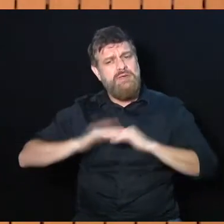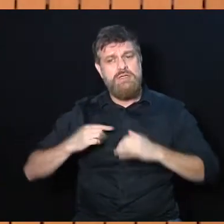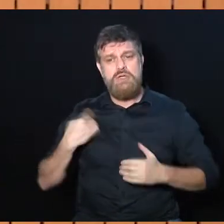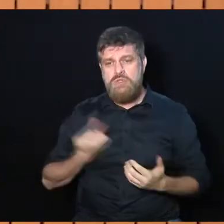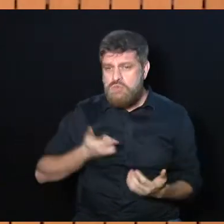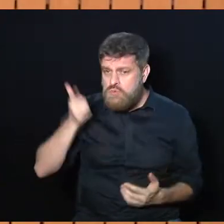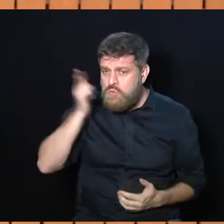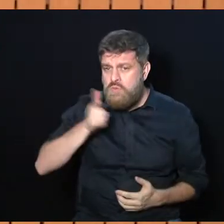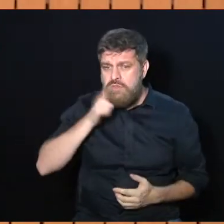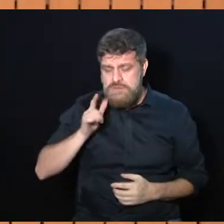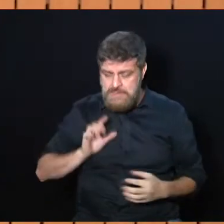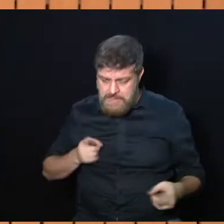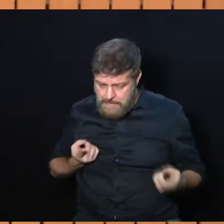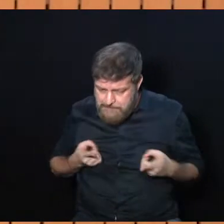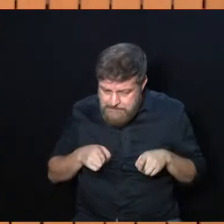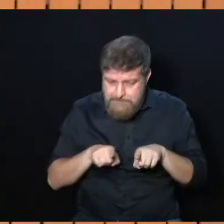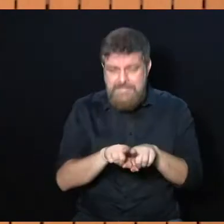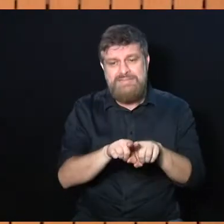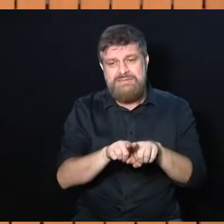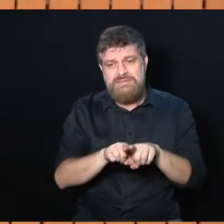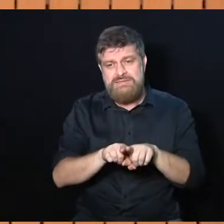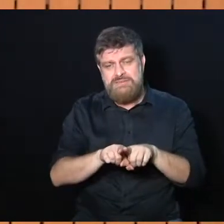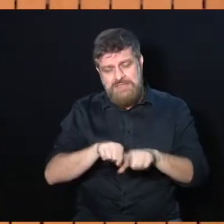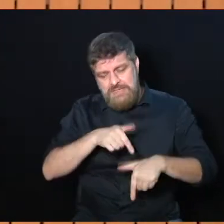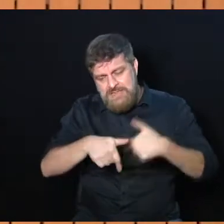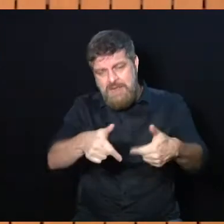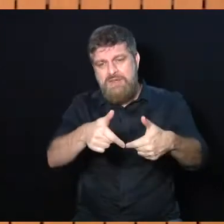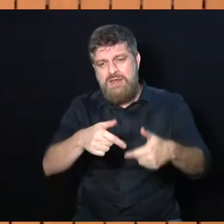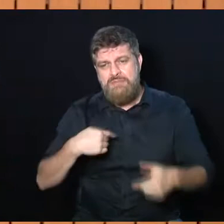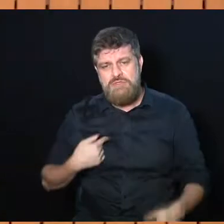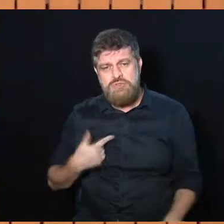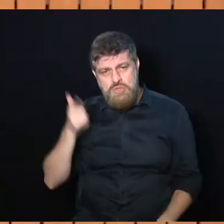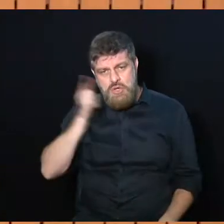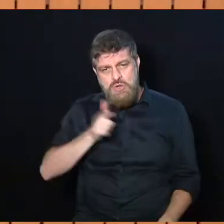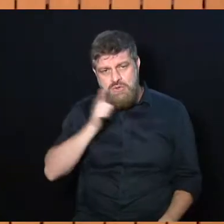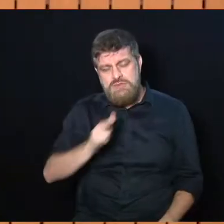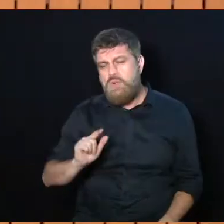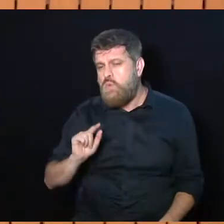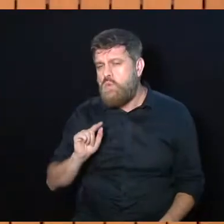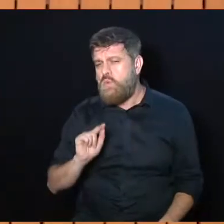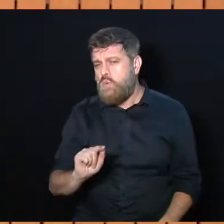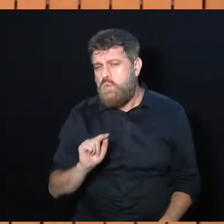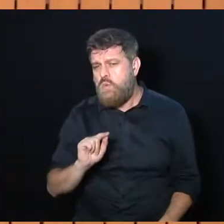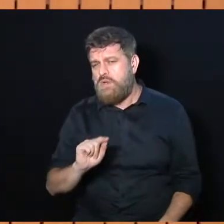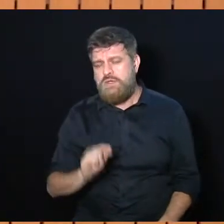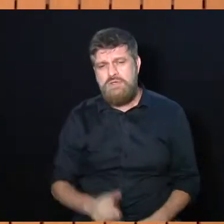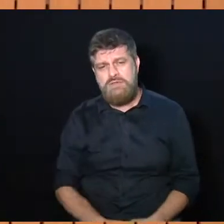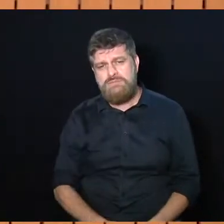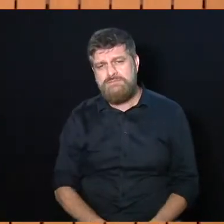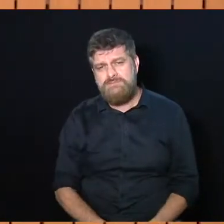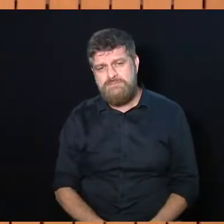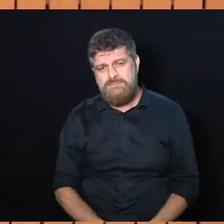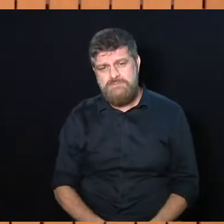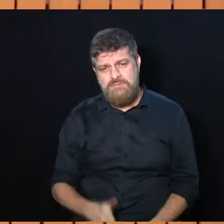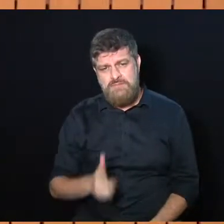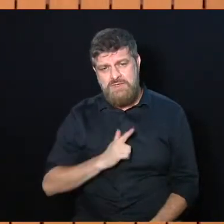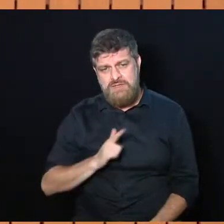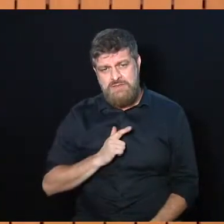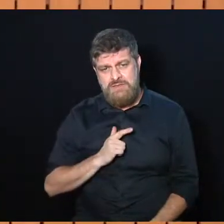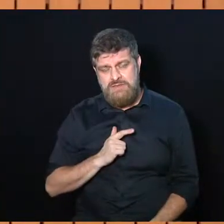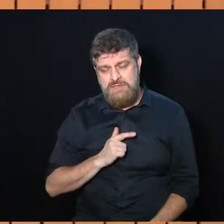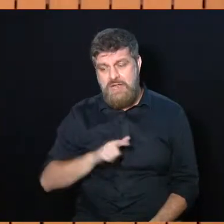atuar em conjunto para a gente resolver, né, quer dizer, avançar no sentido de possibilitar mais